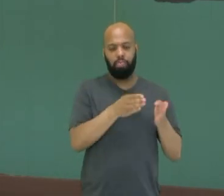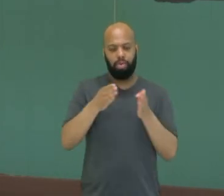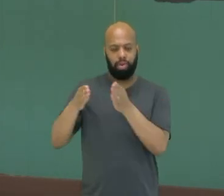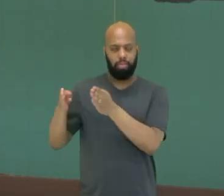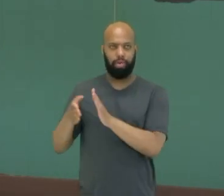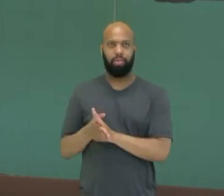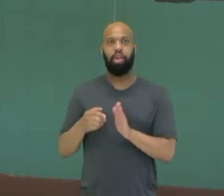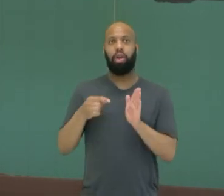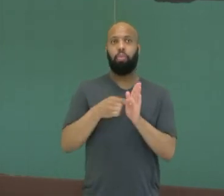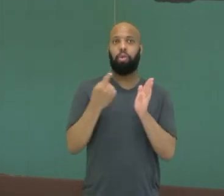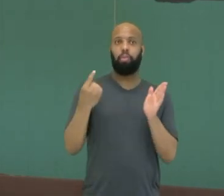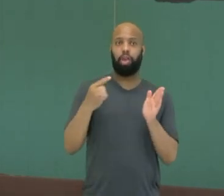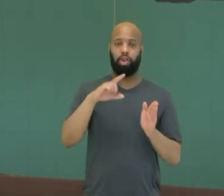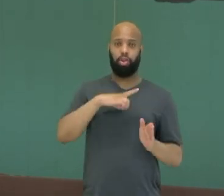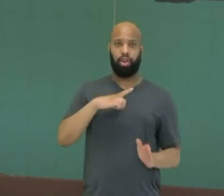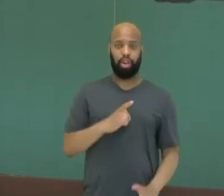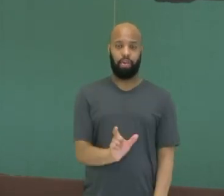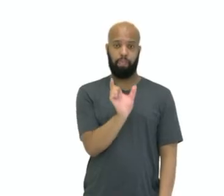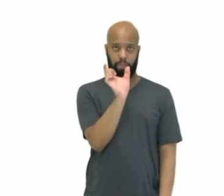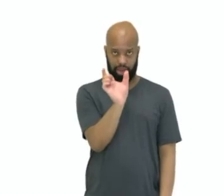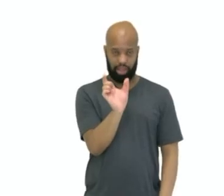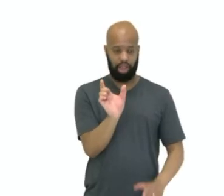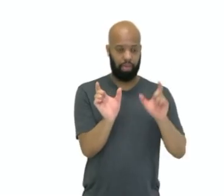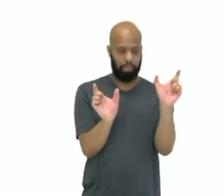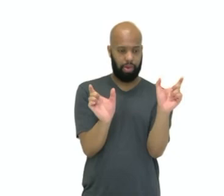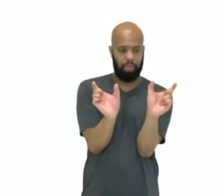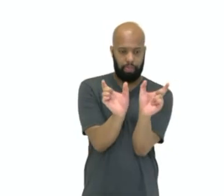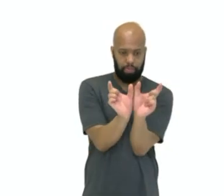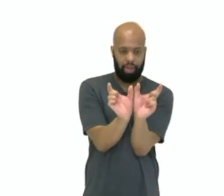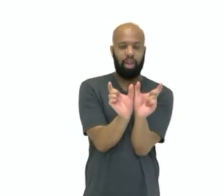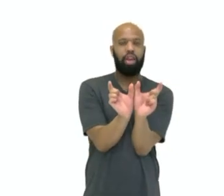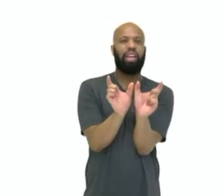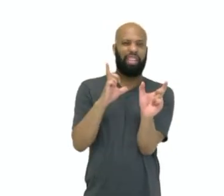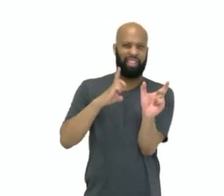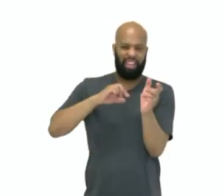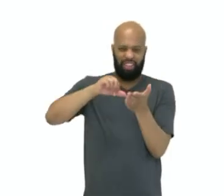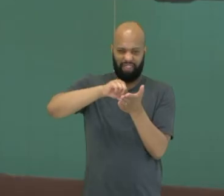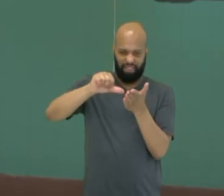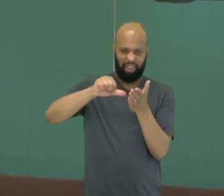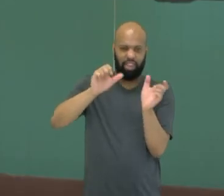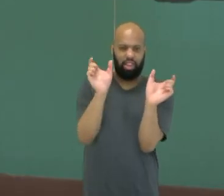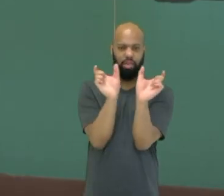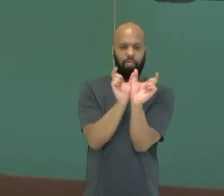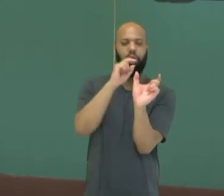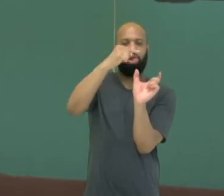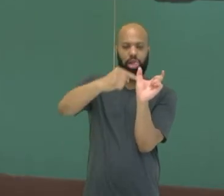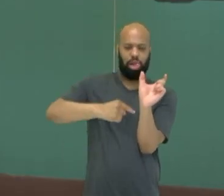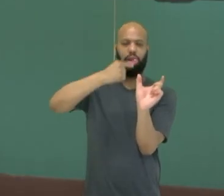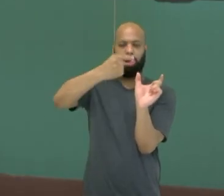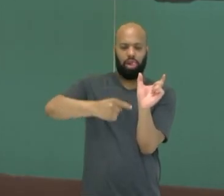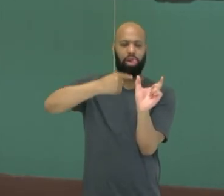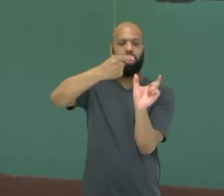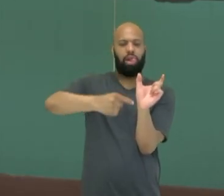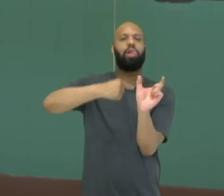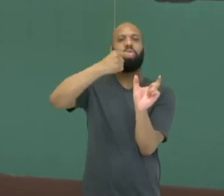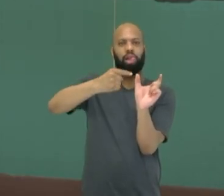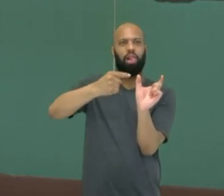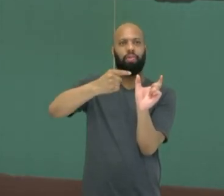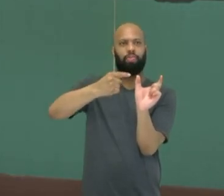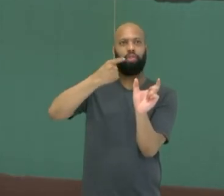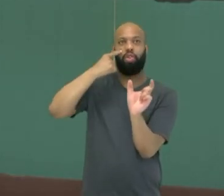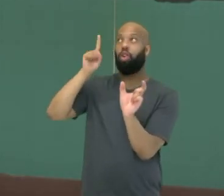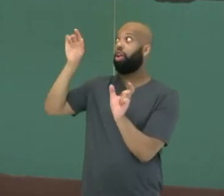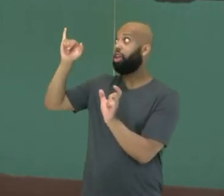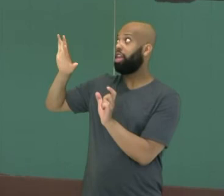Então, primeiro, junte as pilhas e prenda-as com a fita isolante ou uma outra fita. Então, nós colocamos a primeira imagem